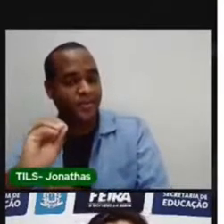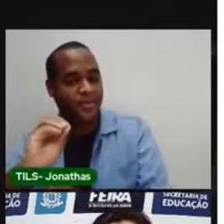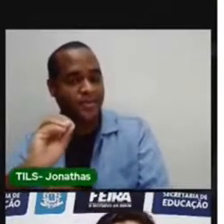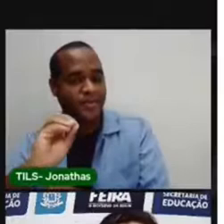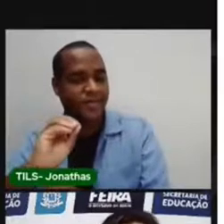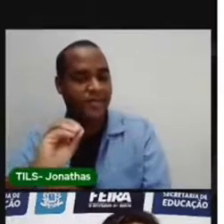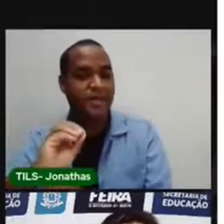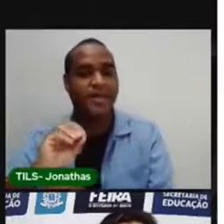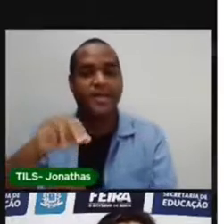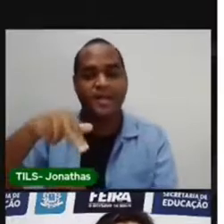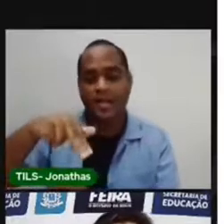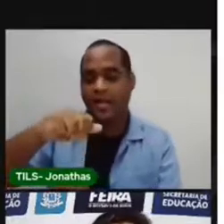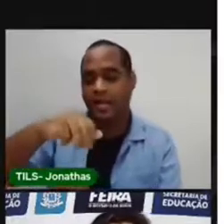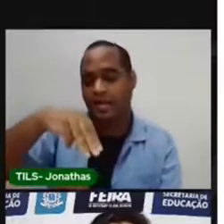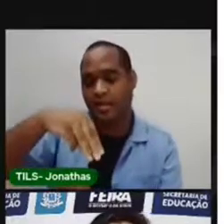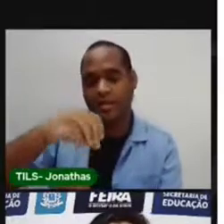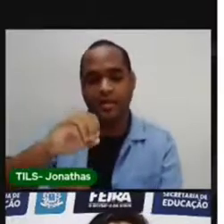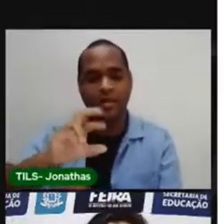arrepiado,